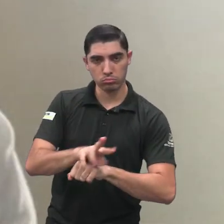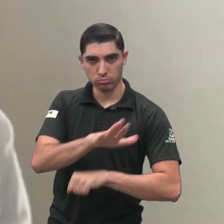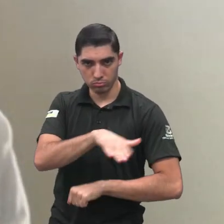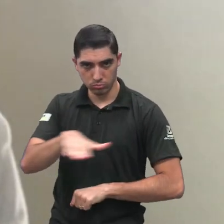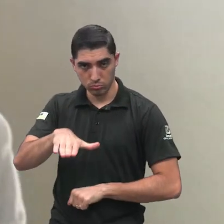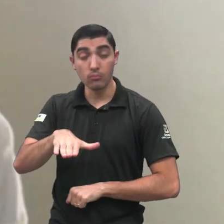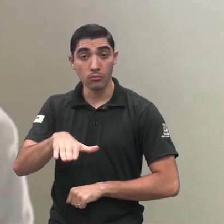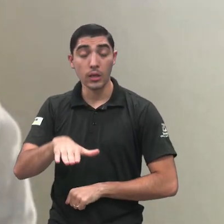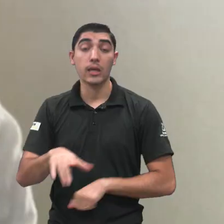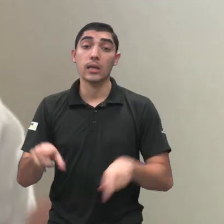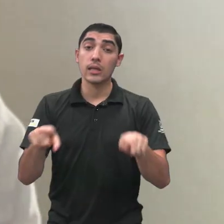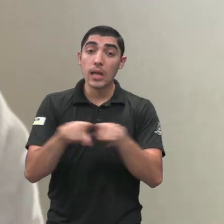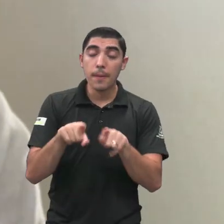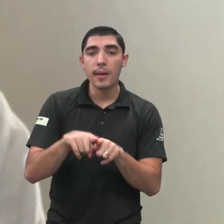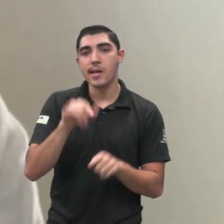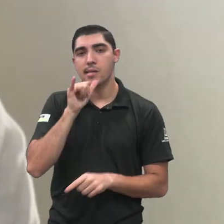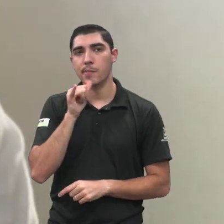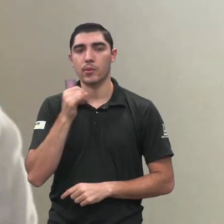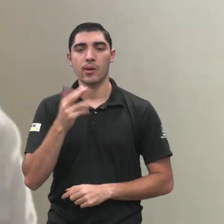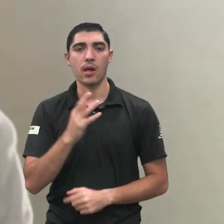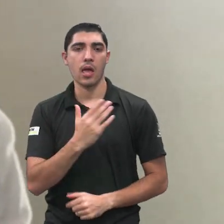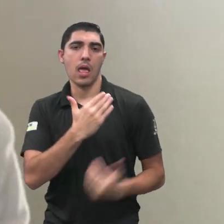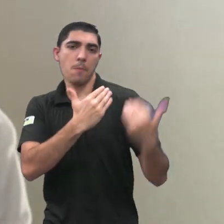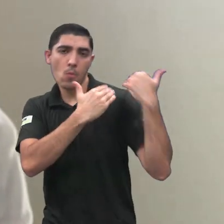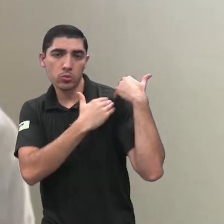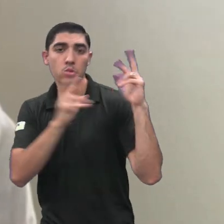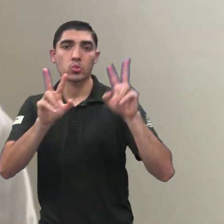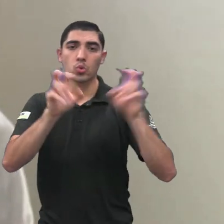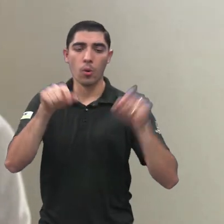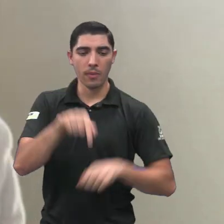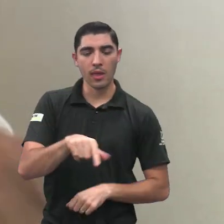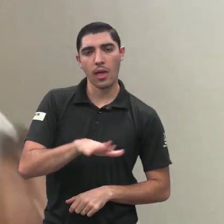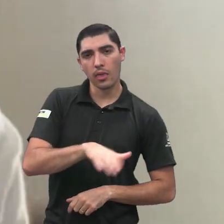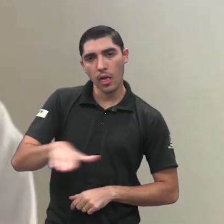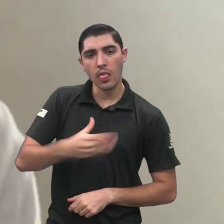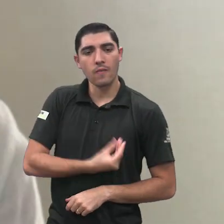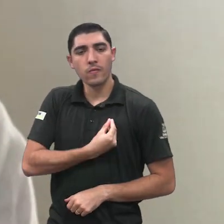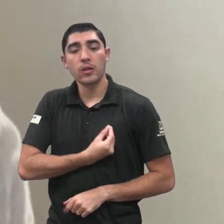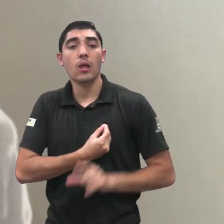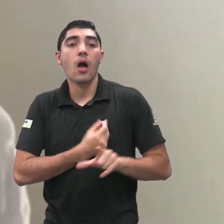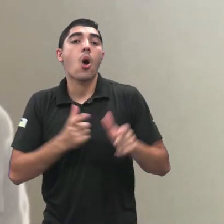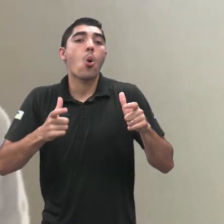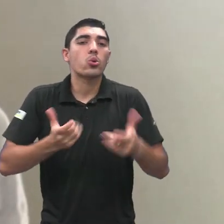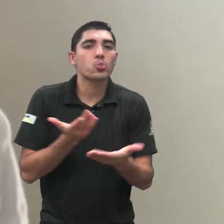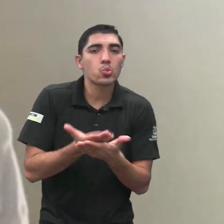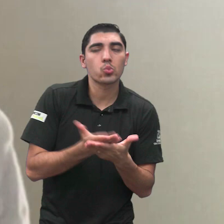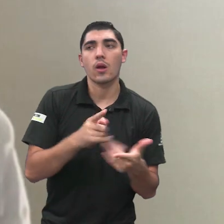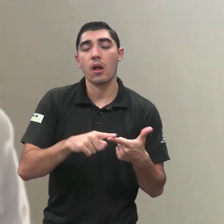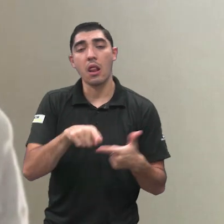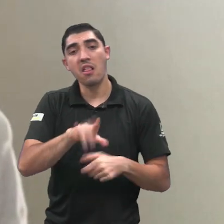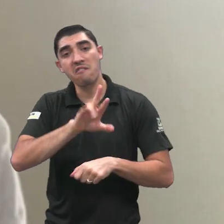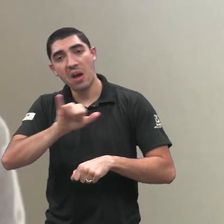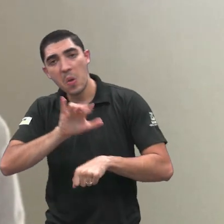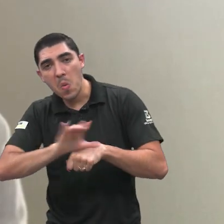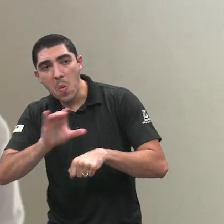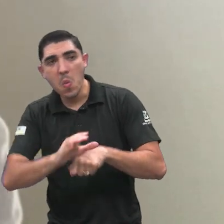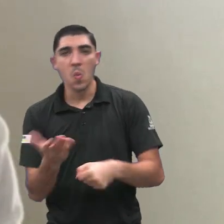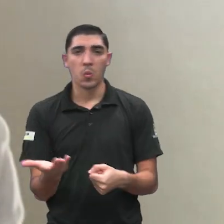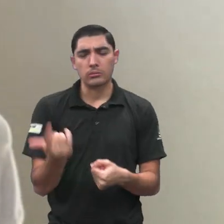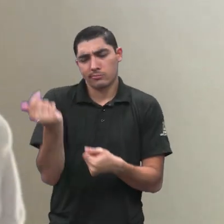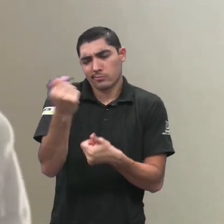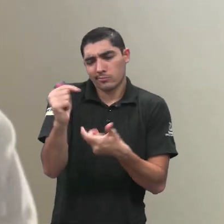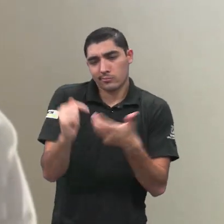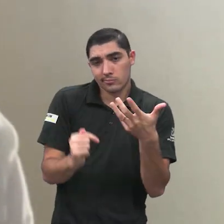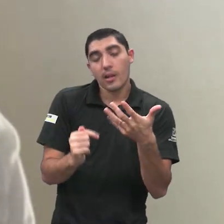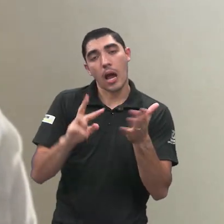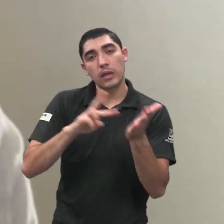responsabilidade é sobre as atividades da criança, as decisões sobre a vida da criança, onde vai estudar, se vai fazer um curso extracurricular. Então, é